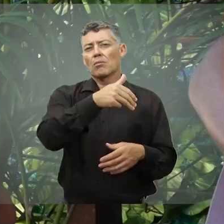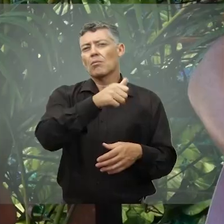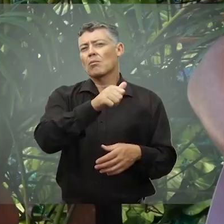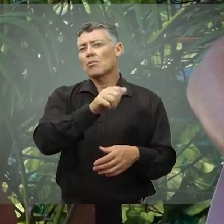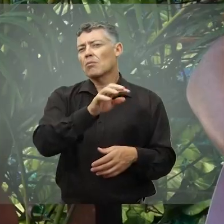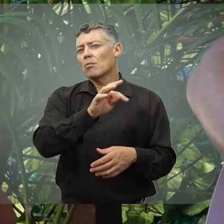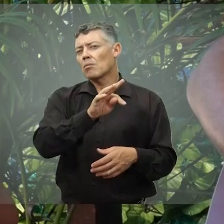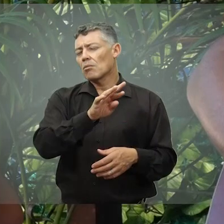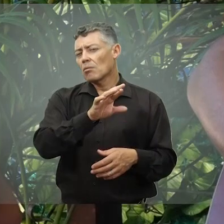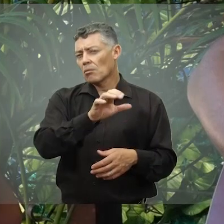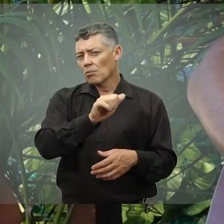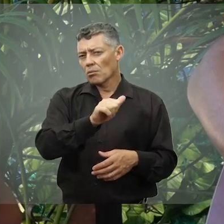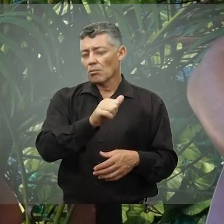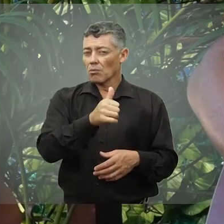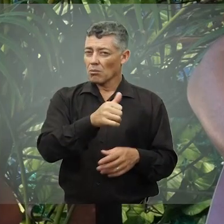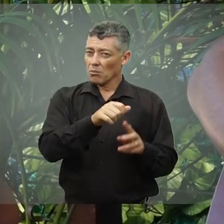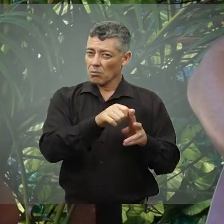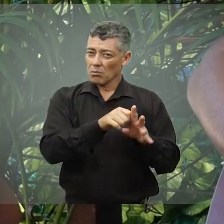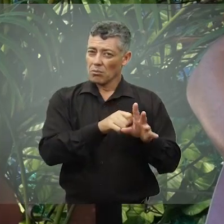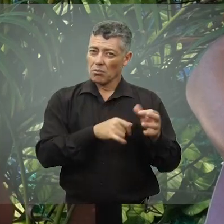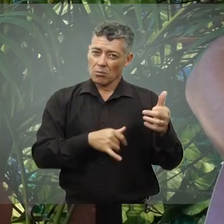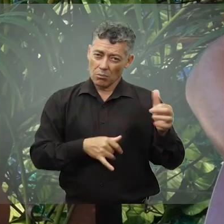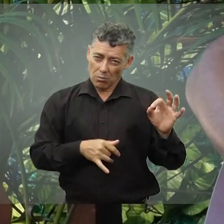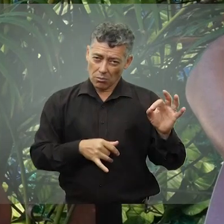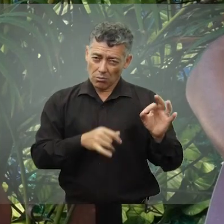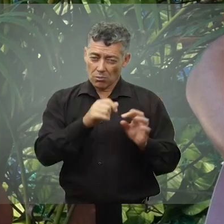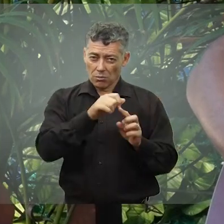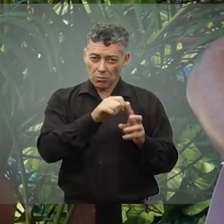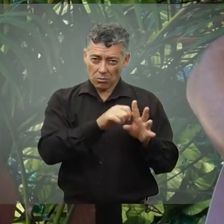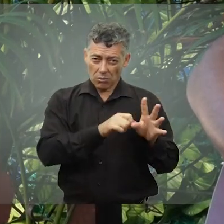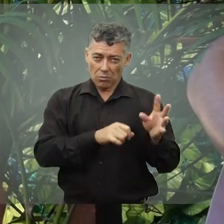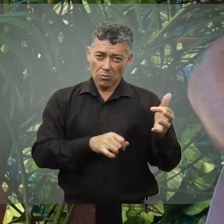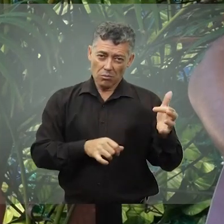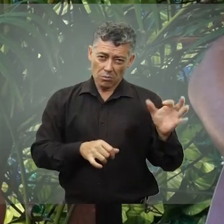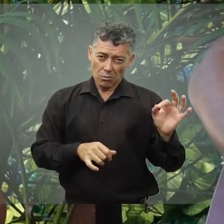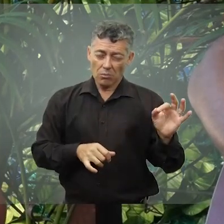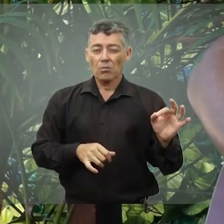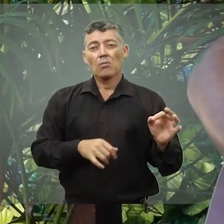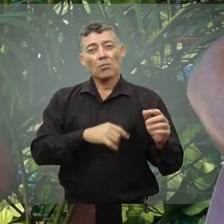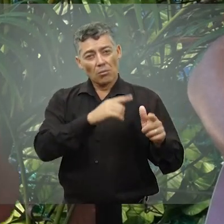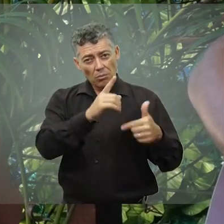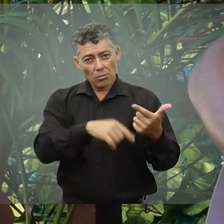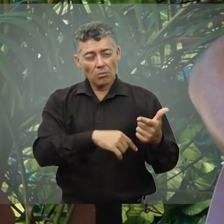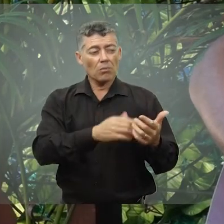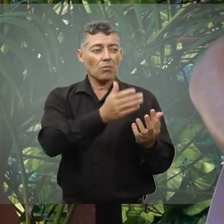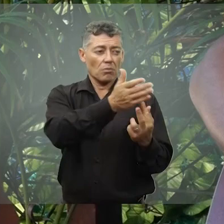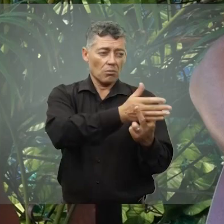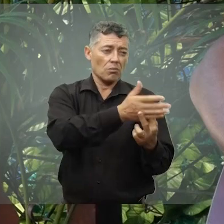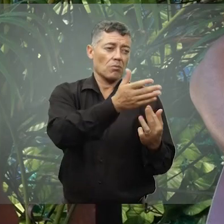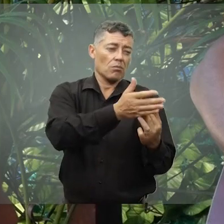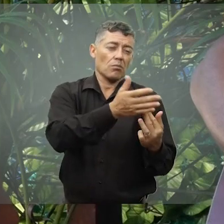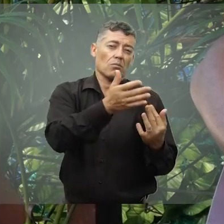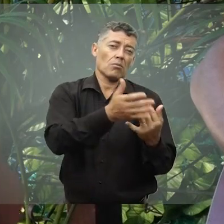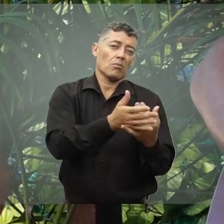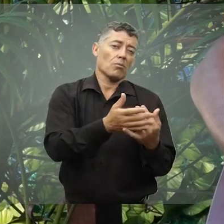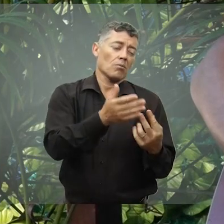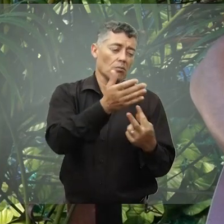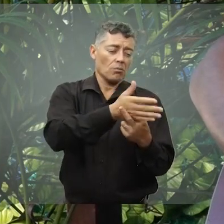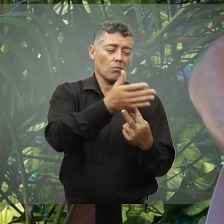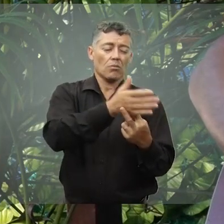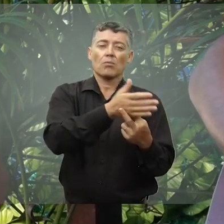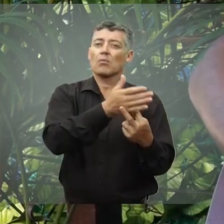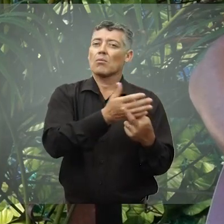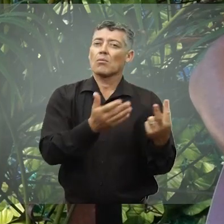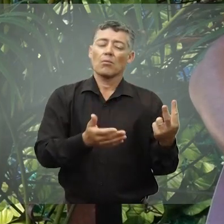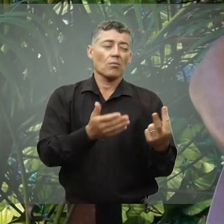Cheiro. E aí passei 10 meses na Cheiro. Depois de 10 meses, eles acharam melhor dividir para ter dois produtos, né? Sim. E aí, em